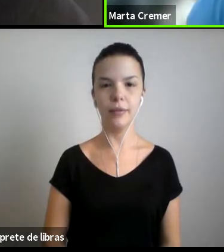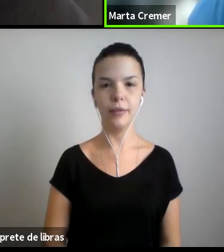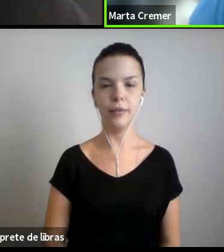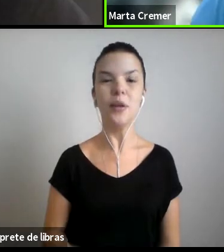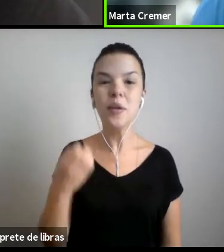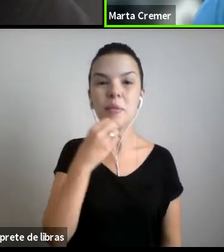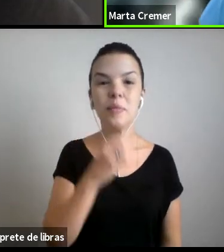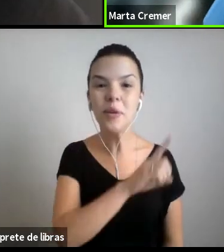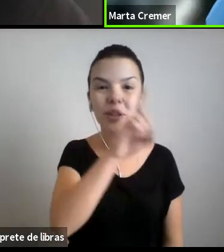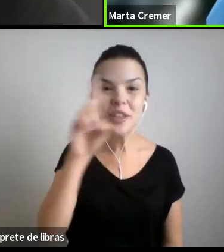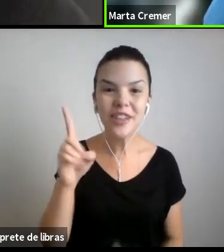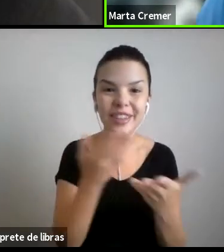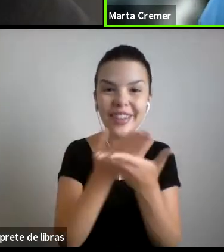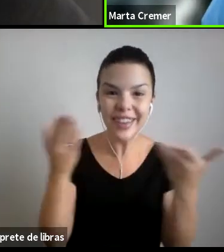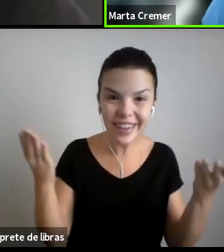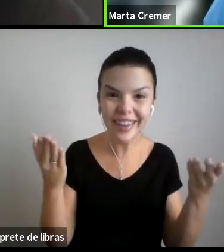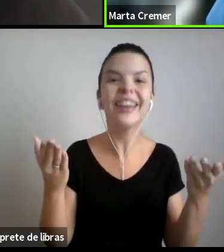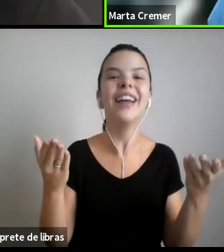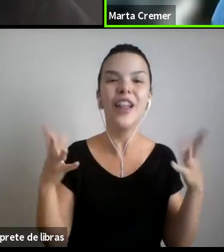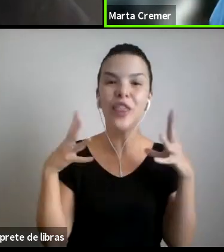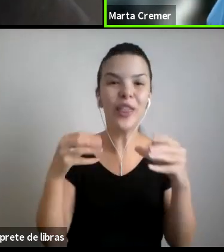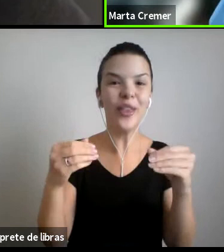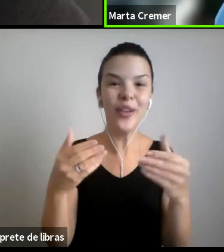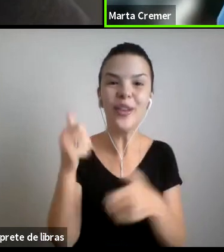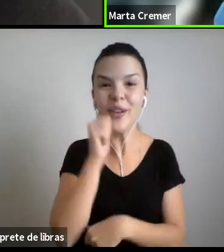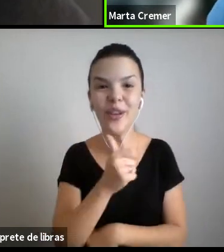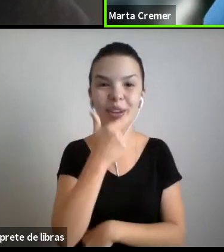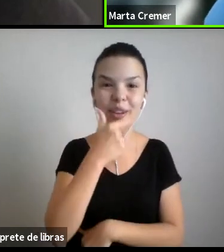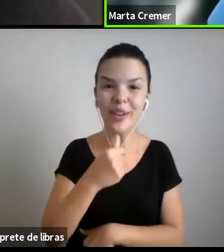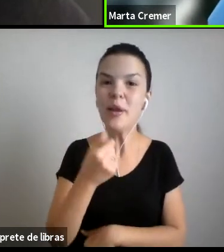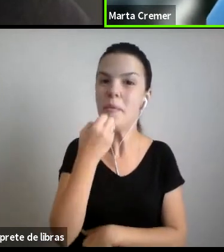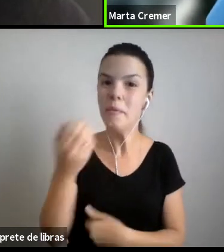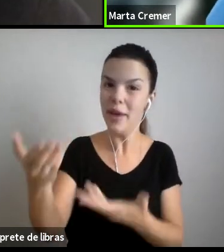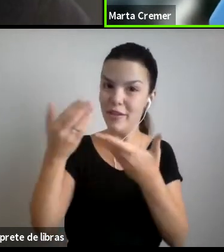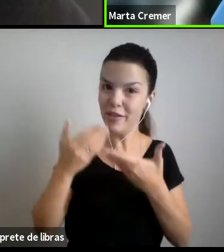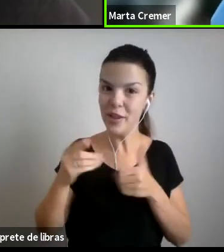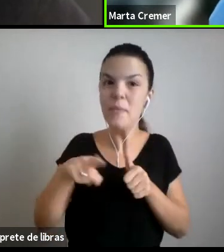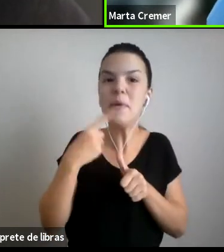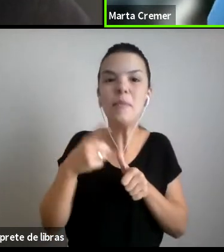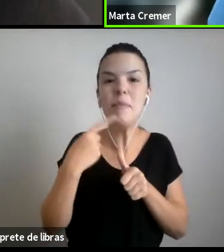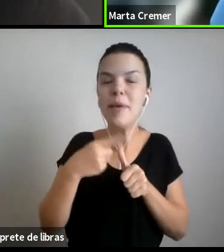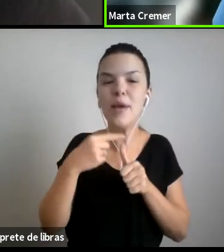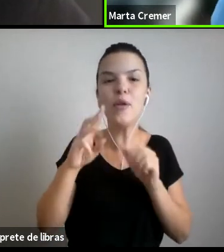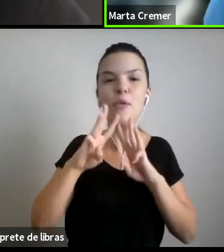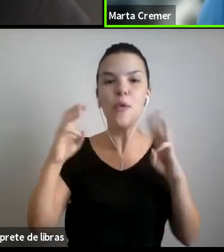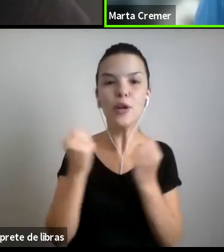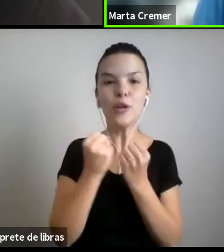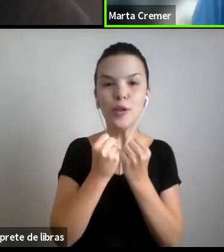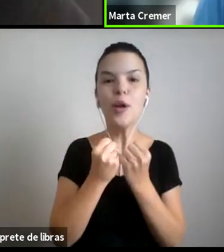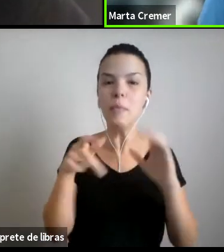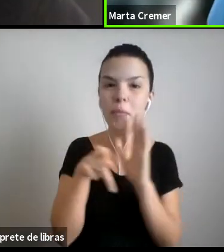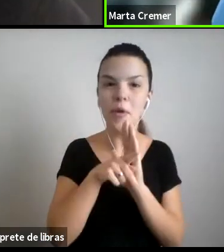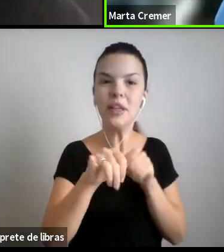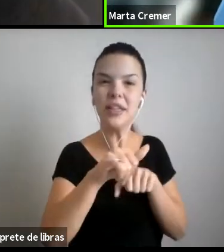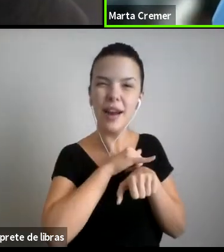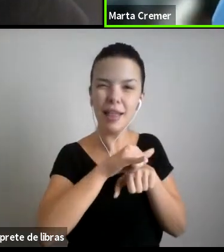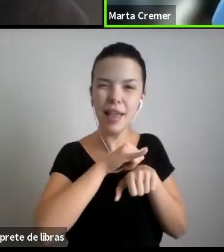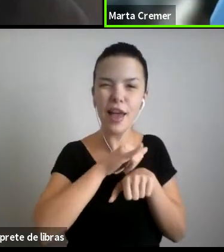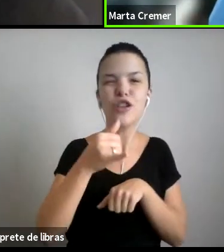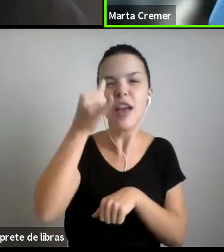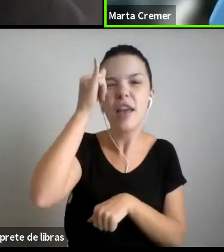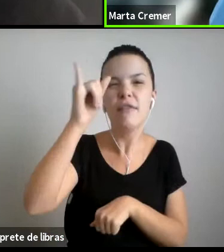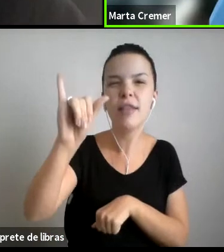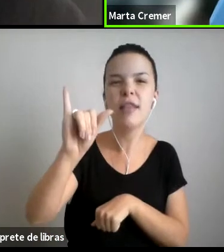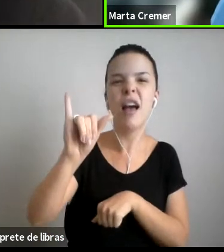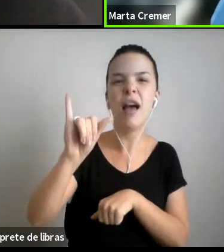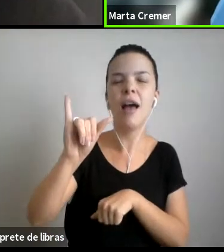Muito bom dia a todos e a todas, sejam muito bem-vindos ao primeiro workshop Estratégias para a Redução de Capturas Incidentais